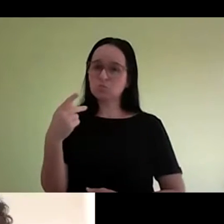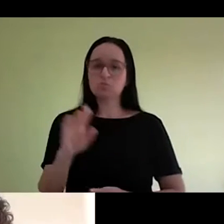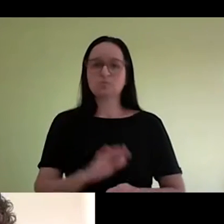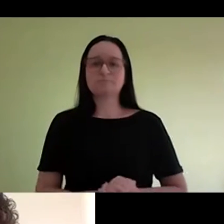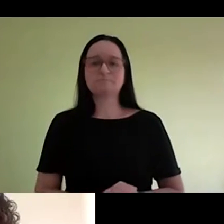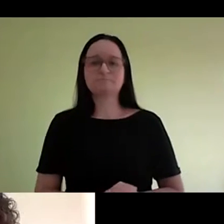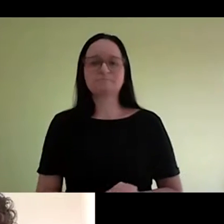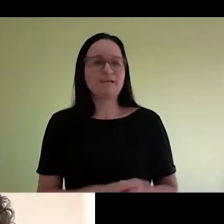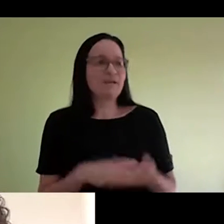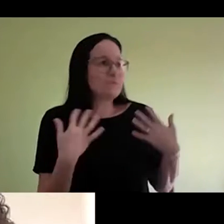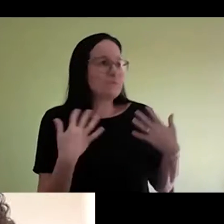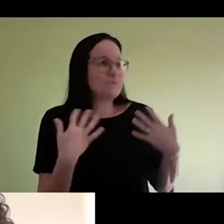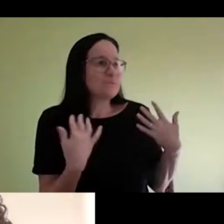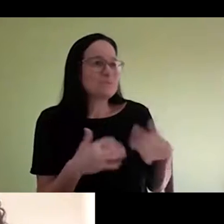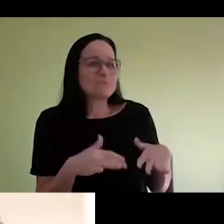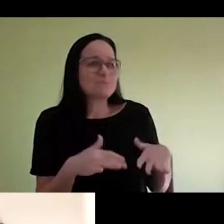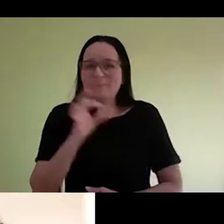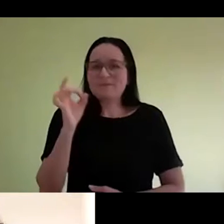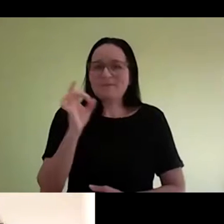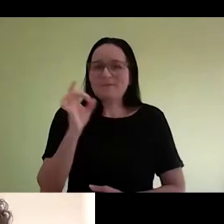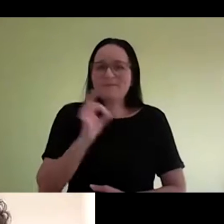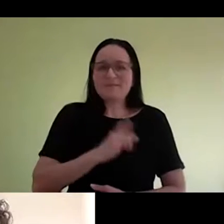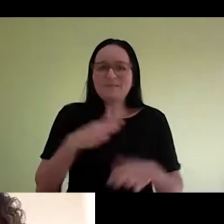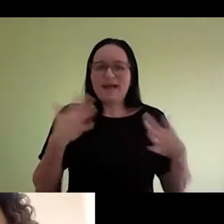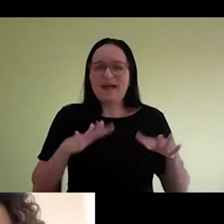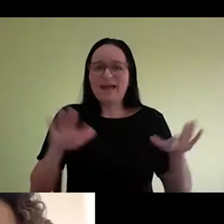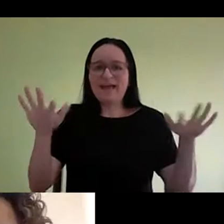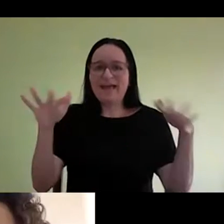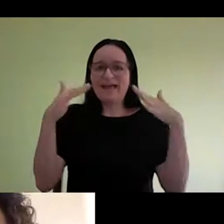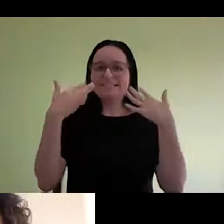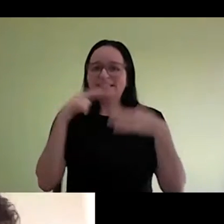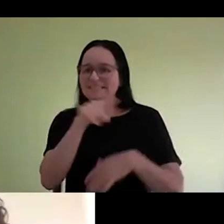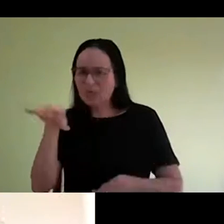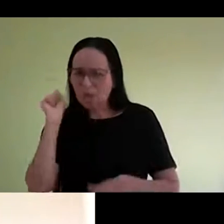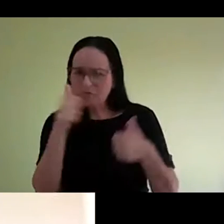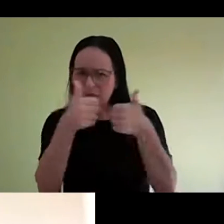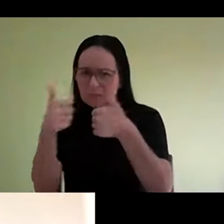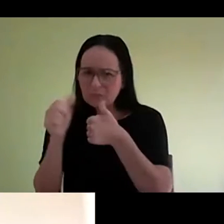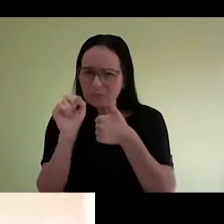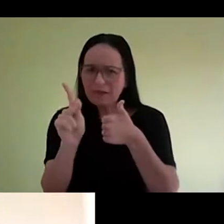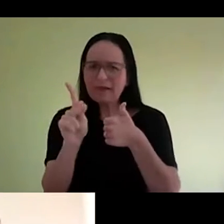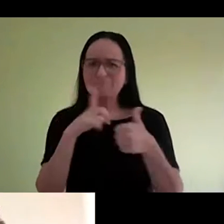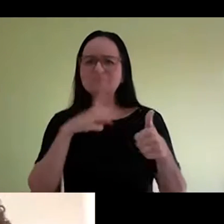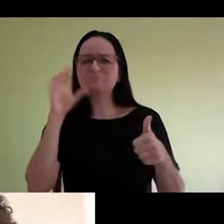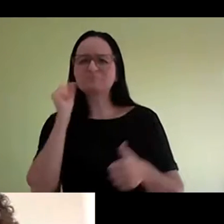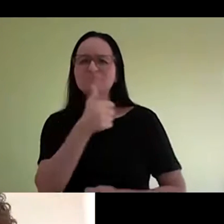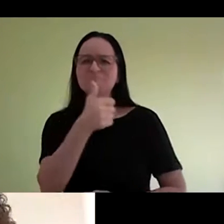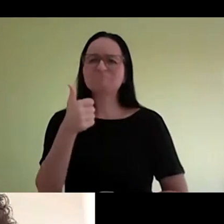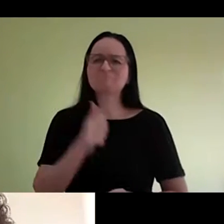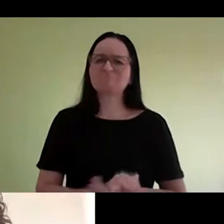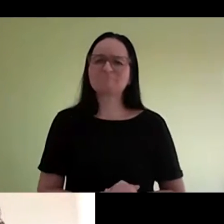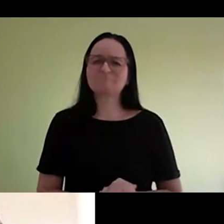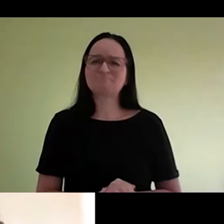Deus! Que medo! Todo mundo está me ouvindo? Tati, estão me ouvindo bem? Sim, sim. para de ouvir